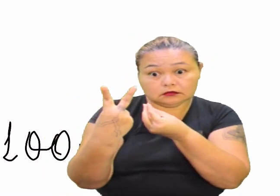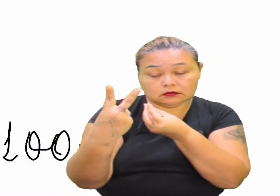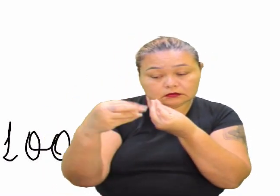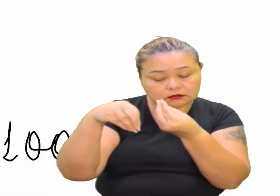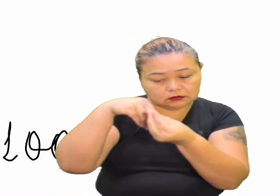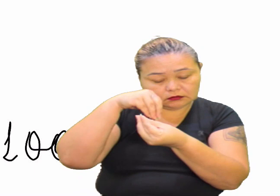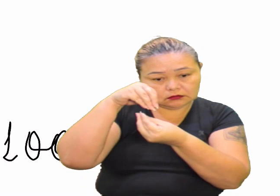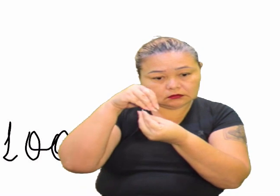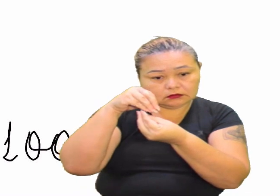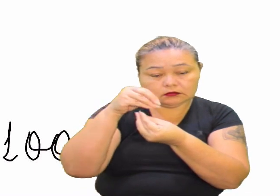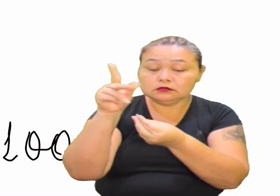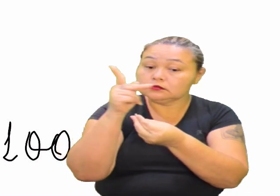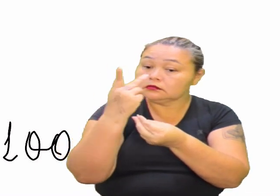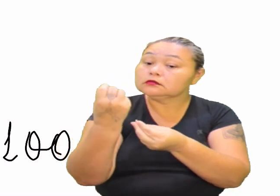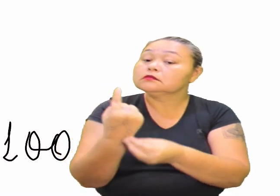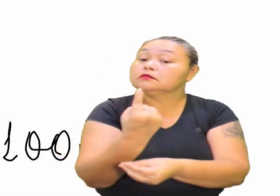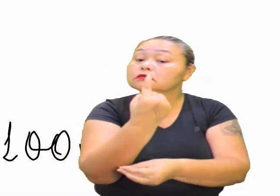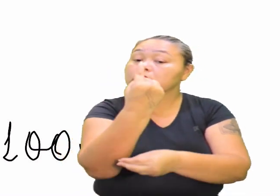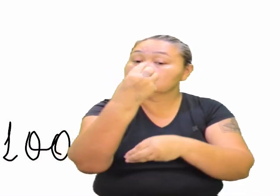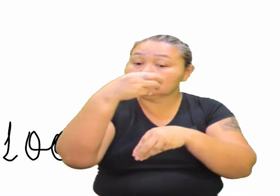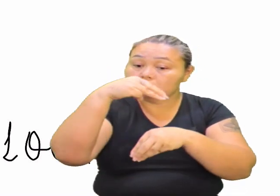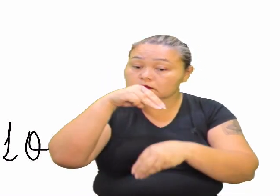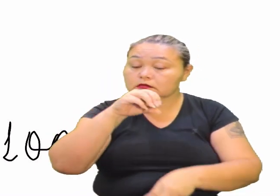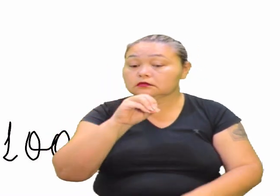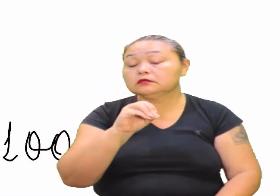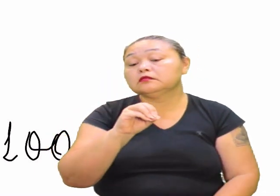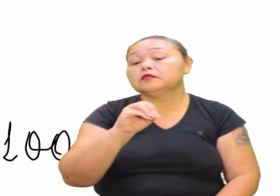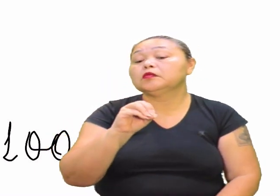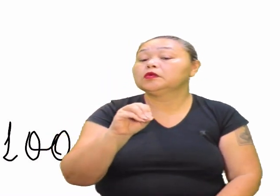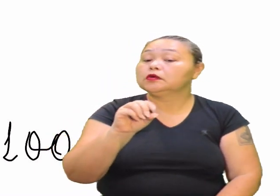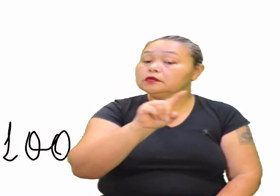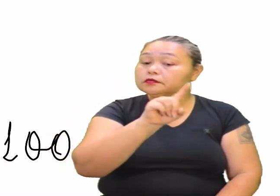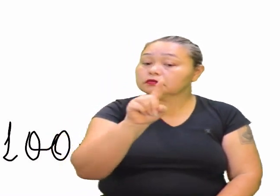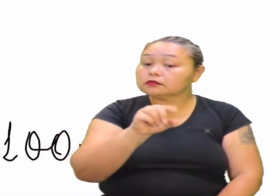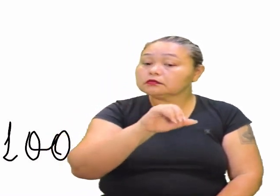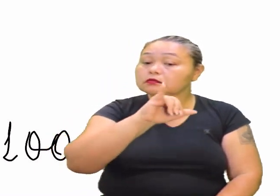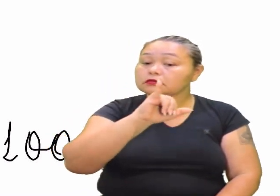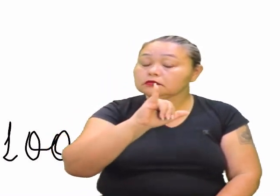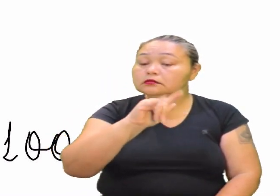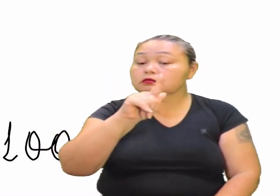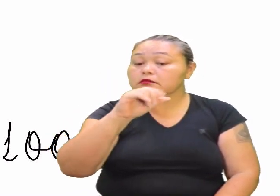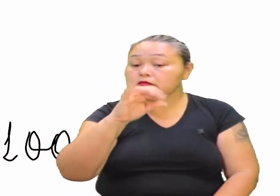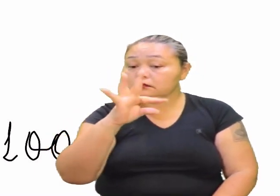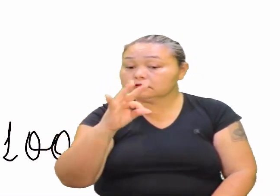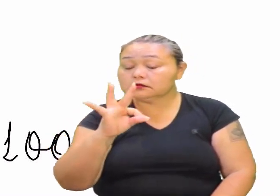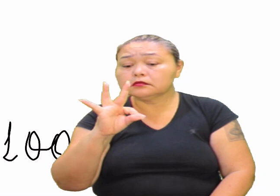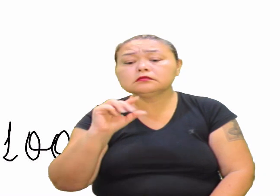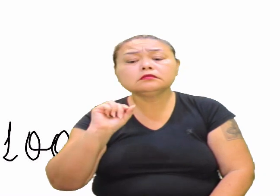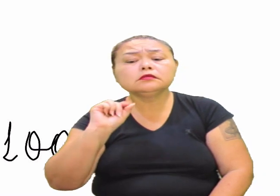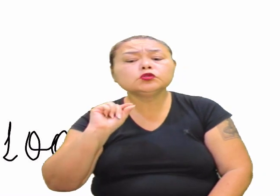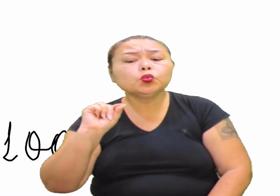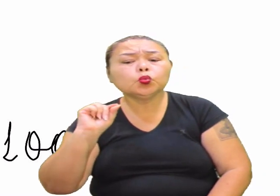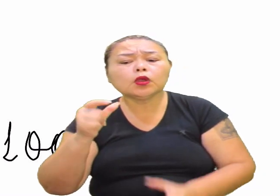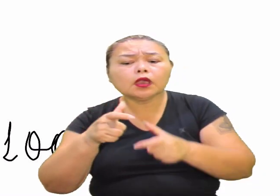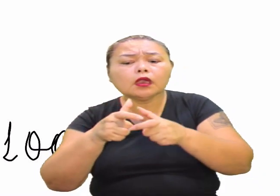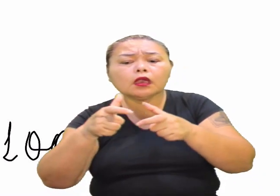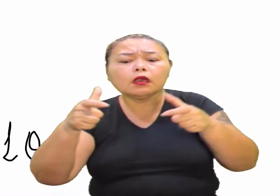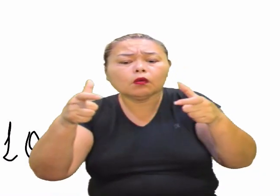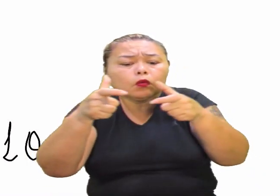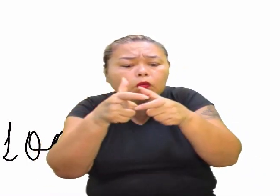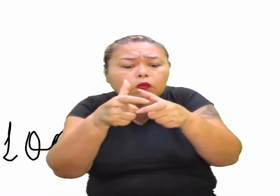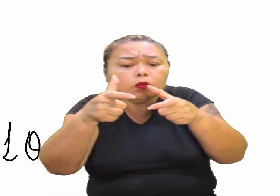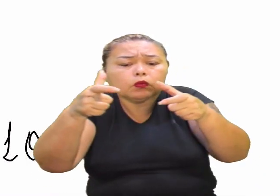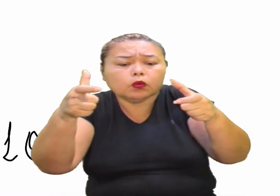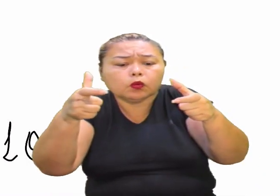Isso aqui é homozigoto. Então, o que é dominância? Dominância